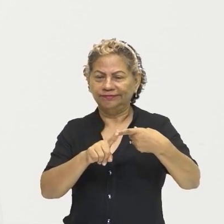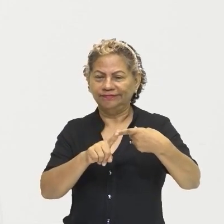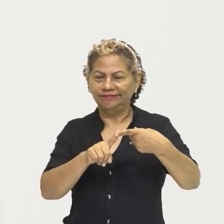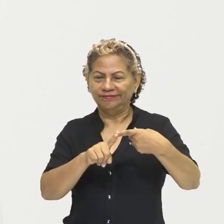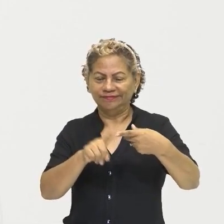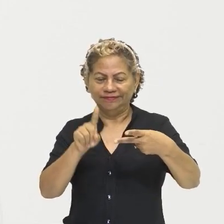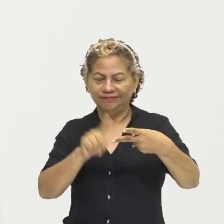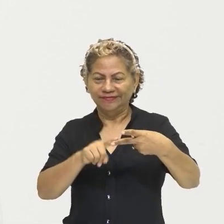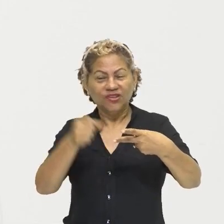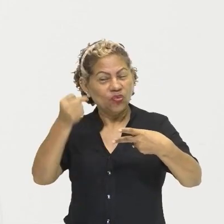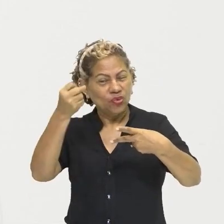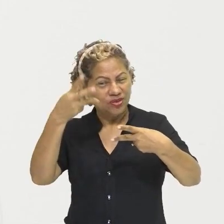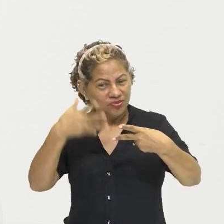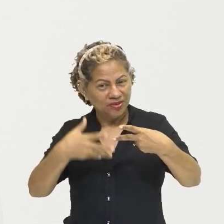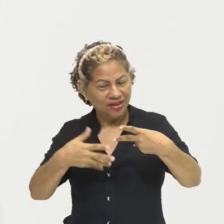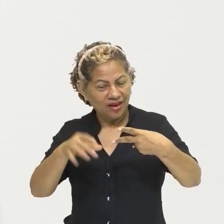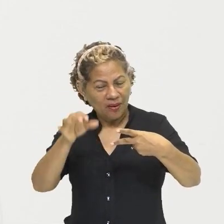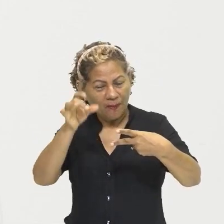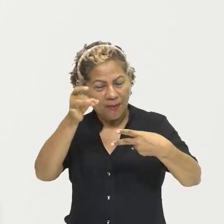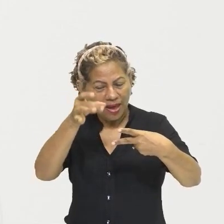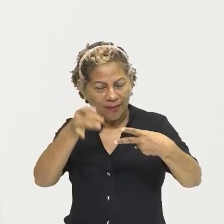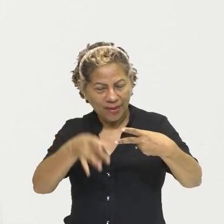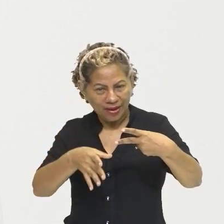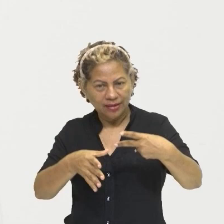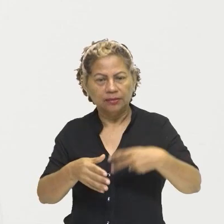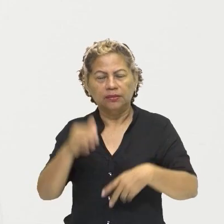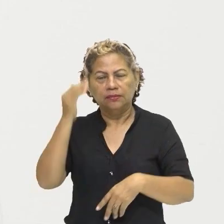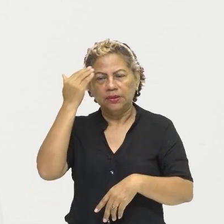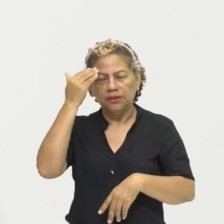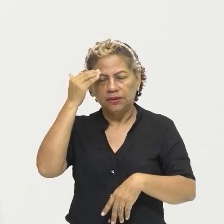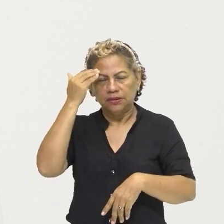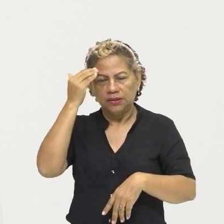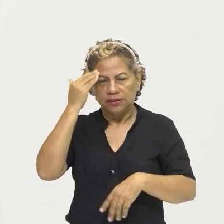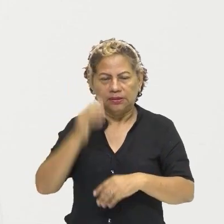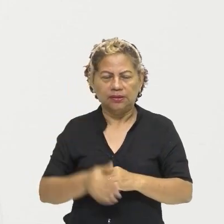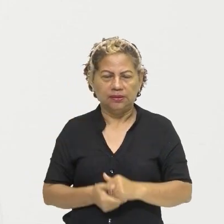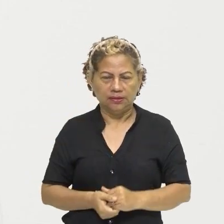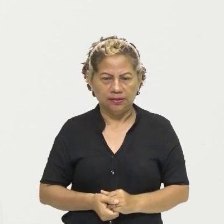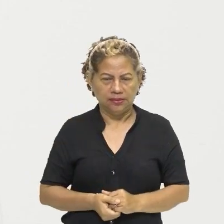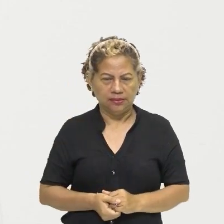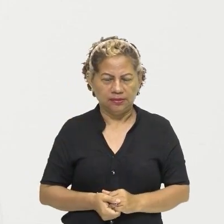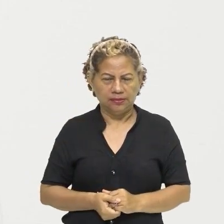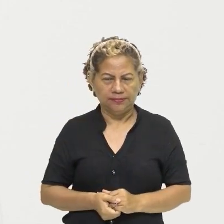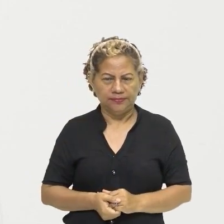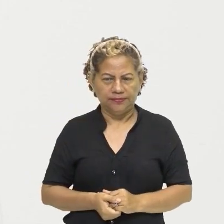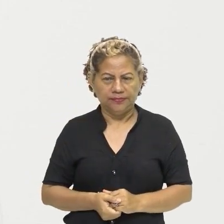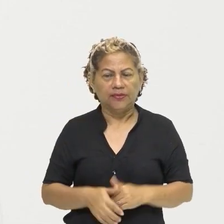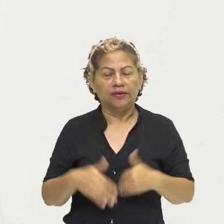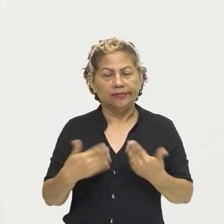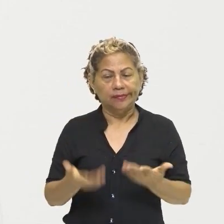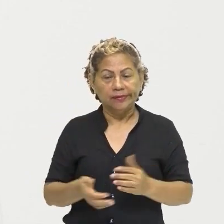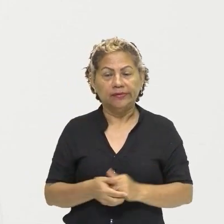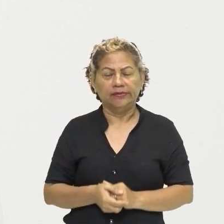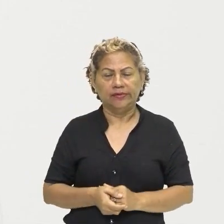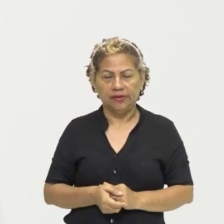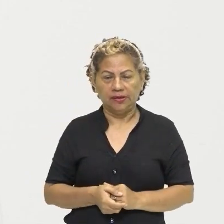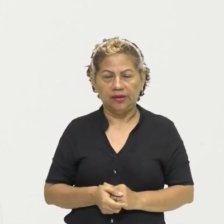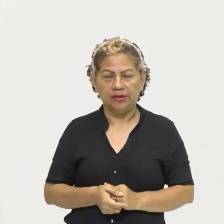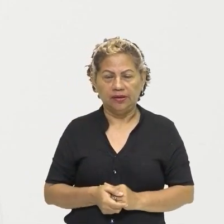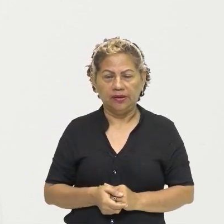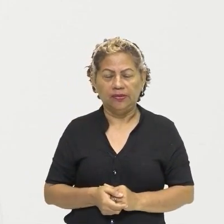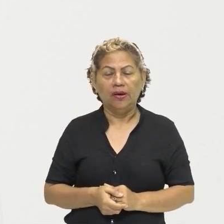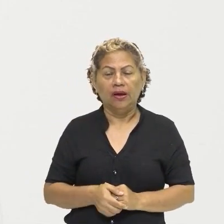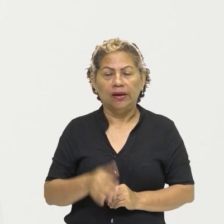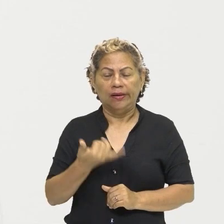afélio. E aí, se a gente estender isso para a energia cinética, então a energia cinética